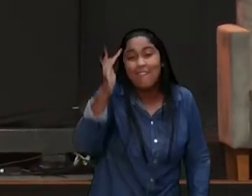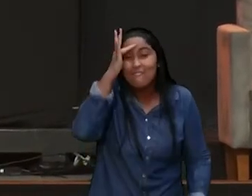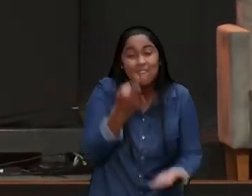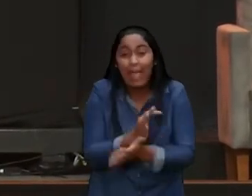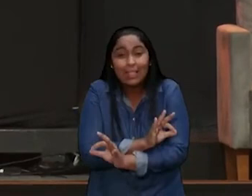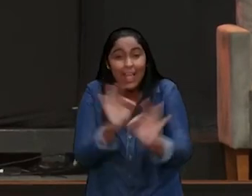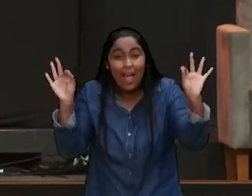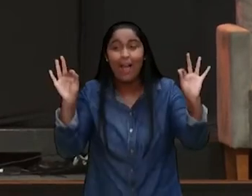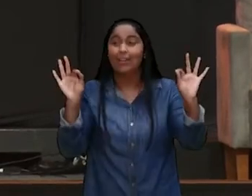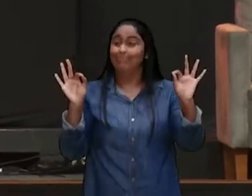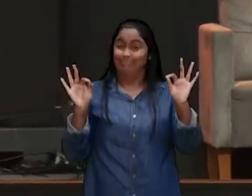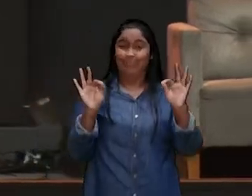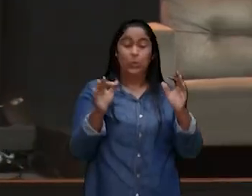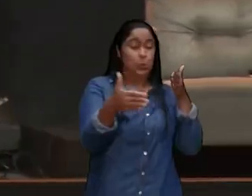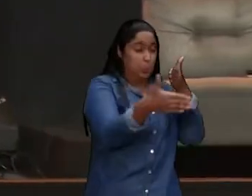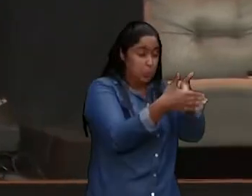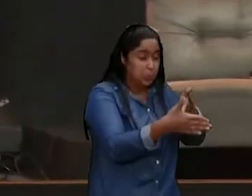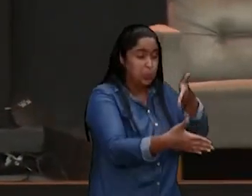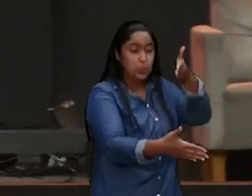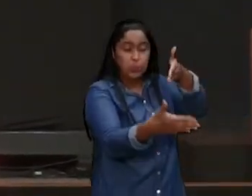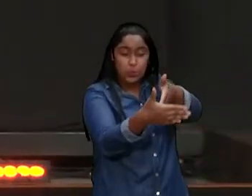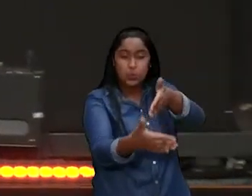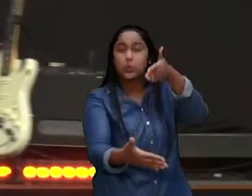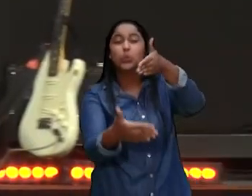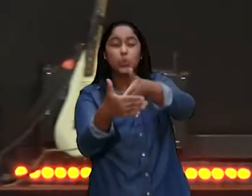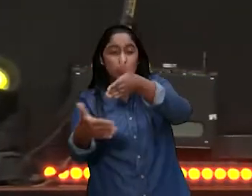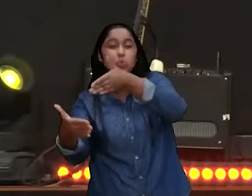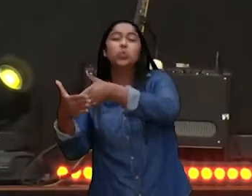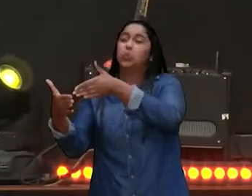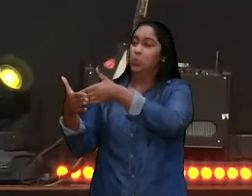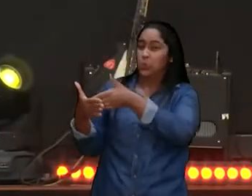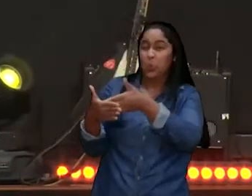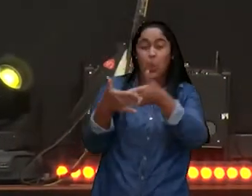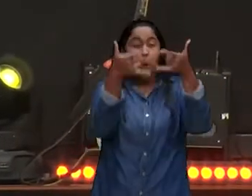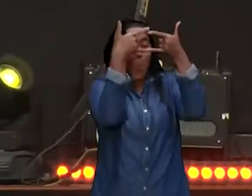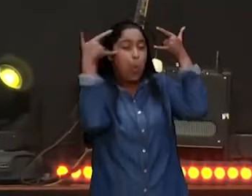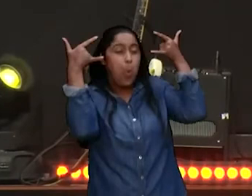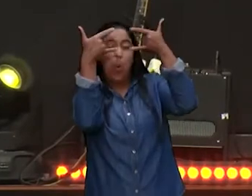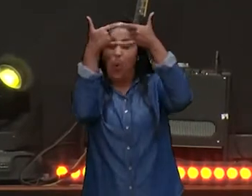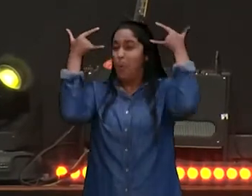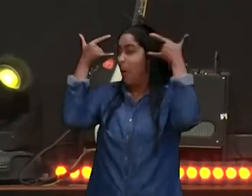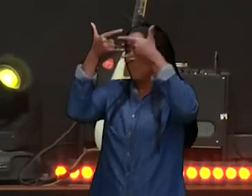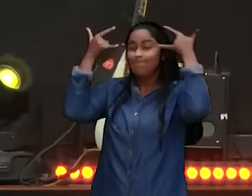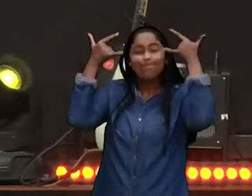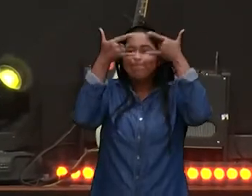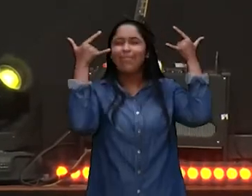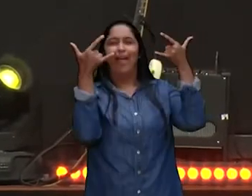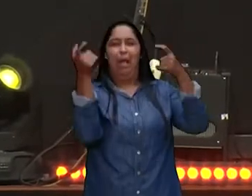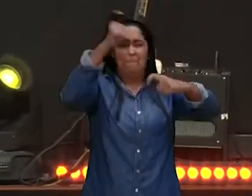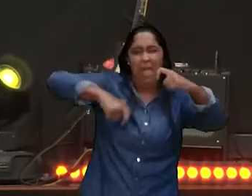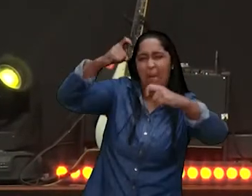pela pela pela Luxúria encurvados pelo hedonismo e curvados pelo erotismo